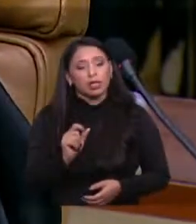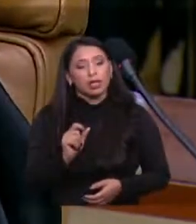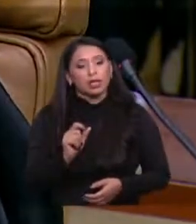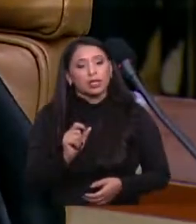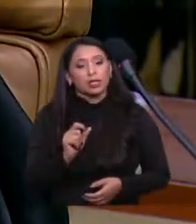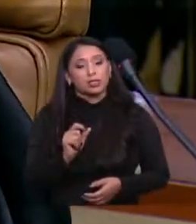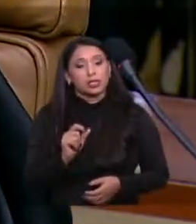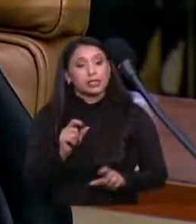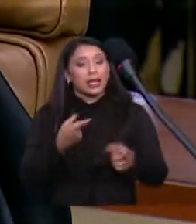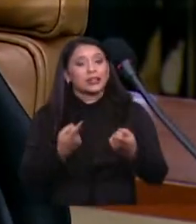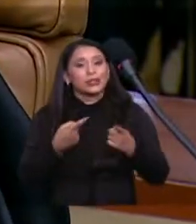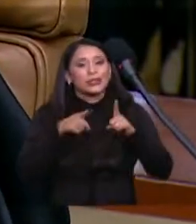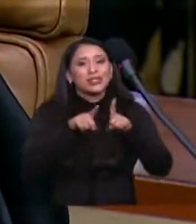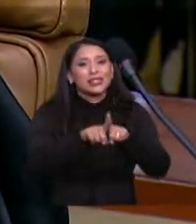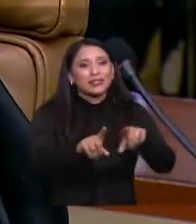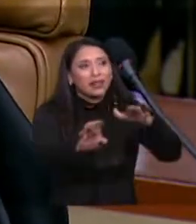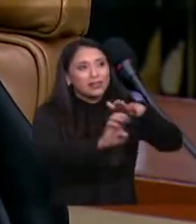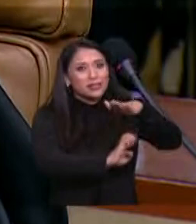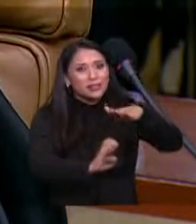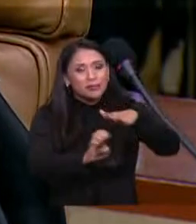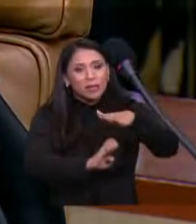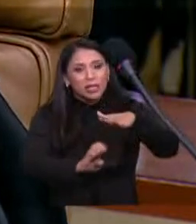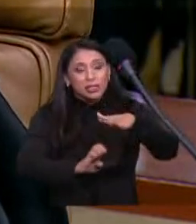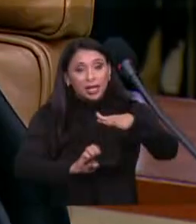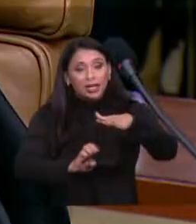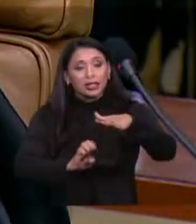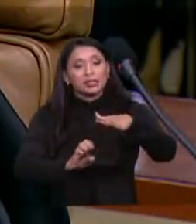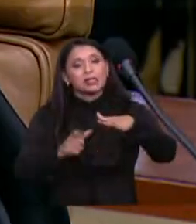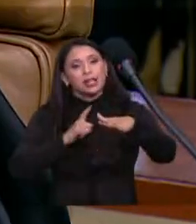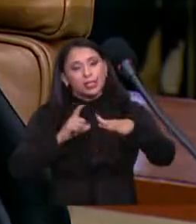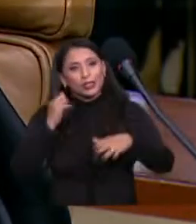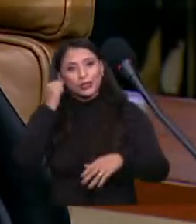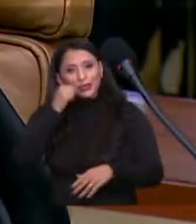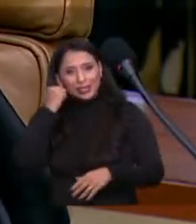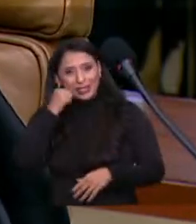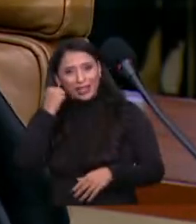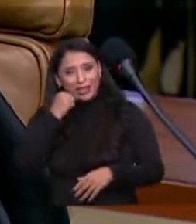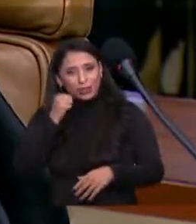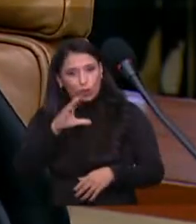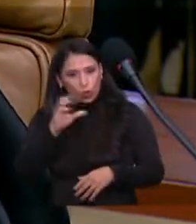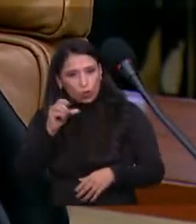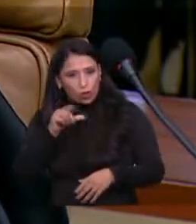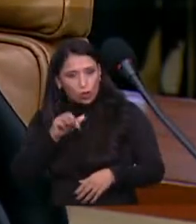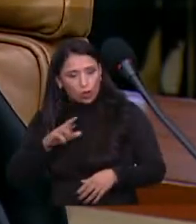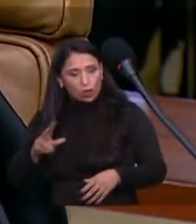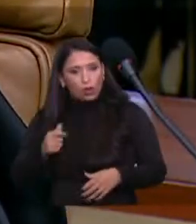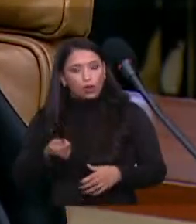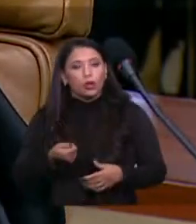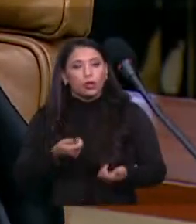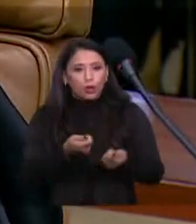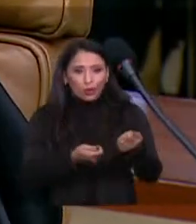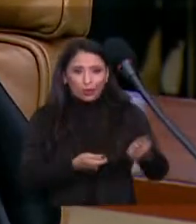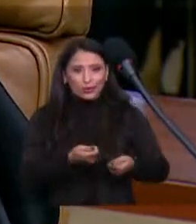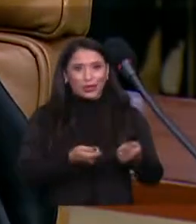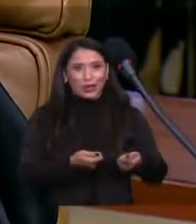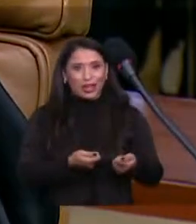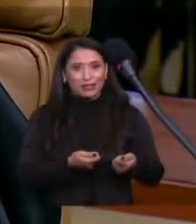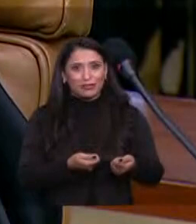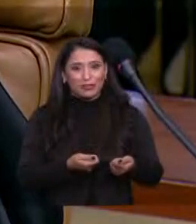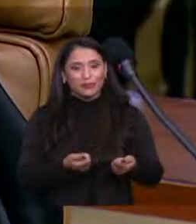por sociedades empresárias controladas pelo então Senador Como passo a demonstrar